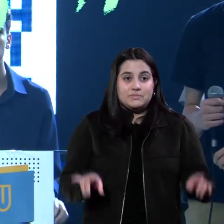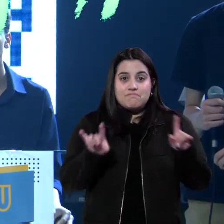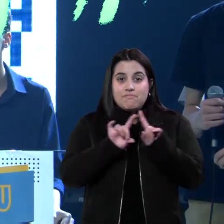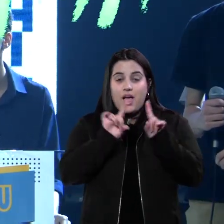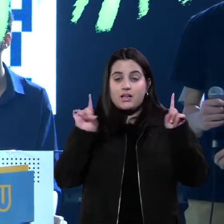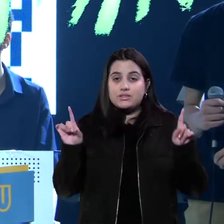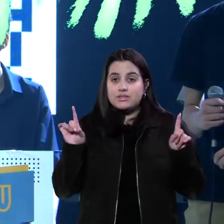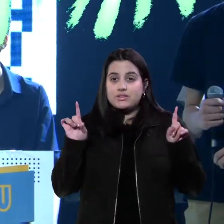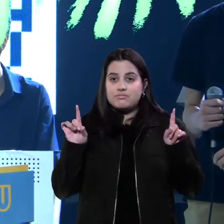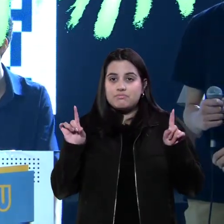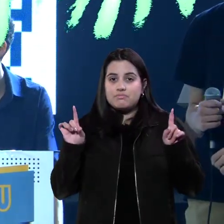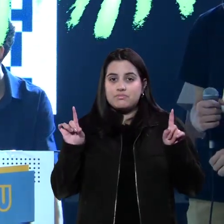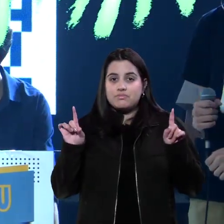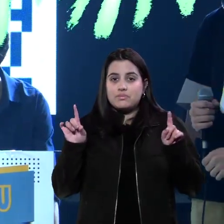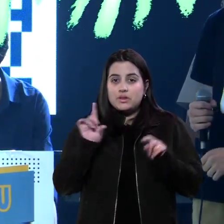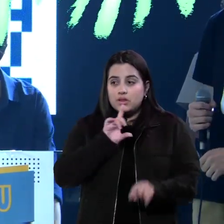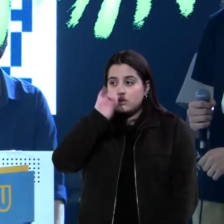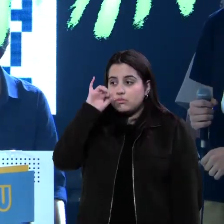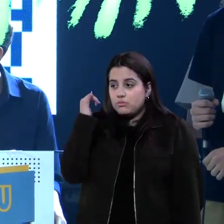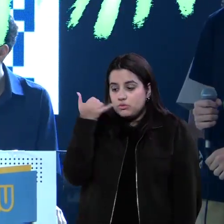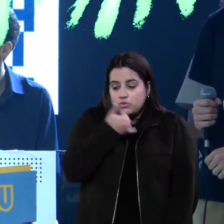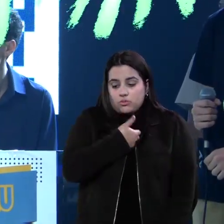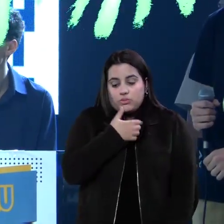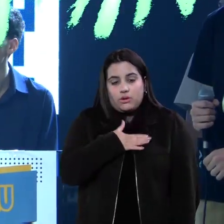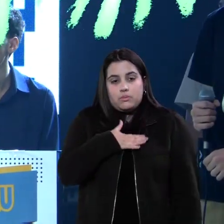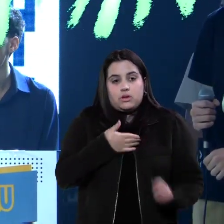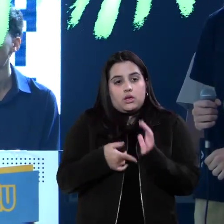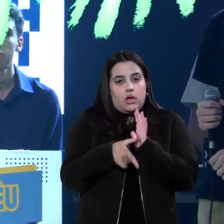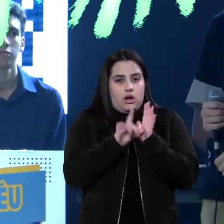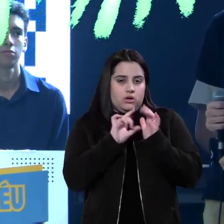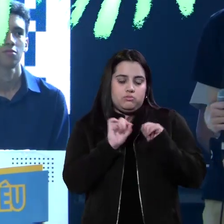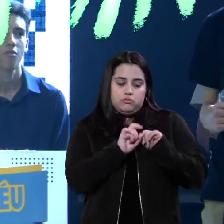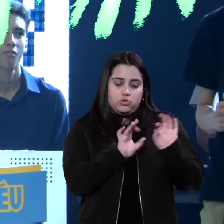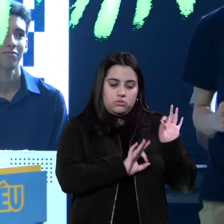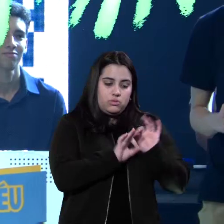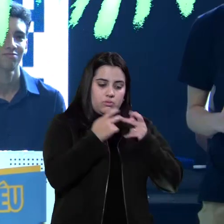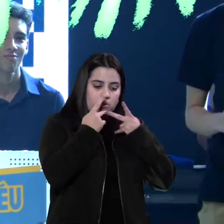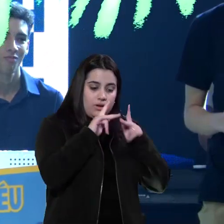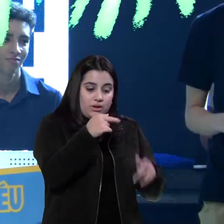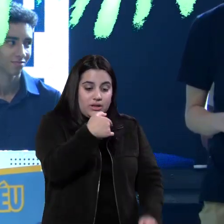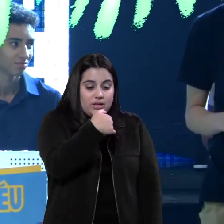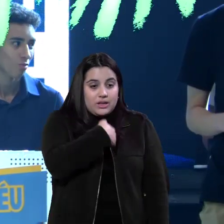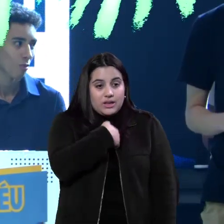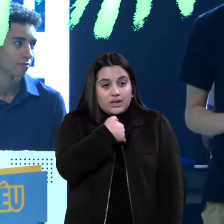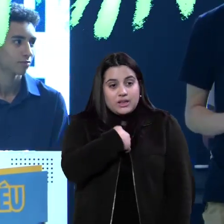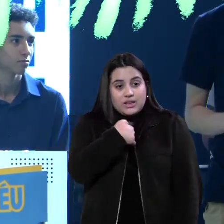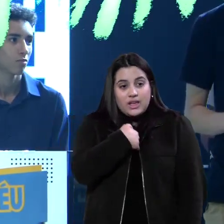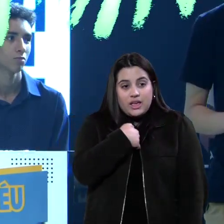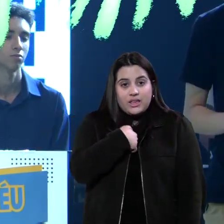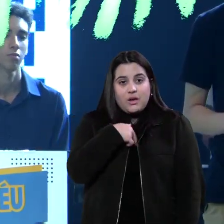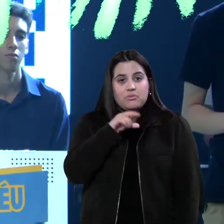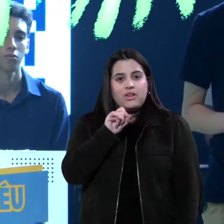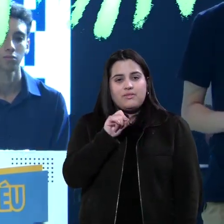Mas Deus mostrou para mim antes de fazer essa mensagem que eu estava vivendo no tribunal sem precisar.